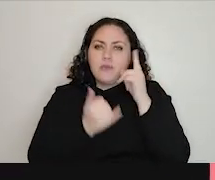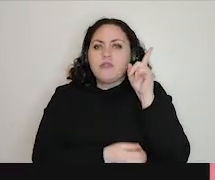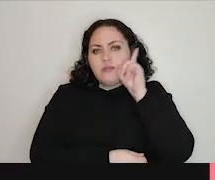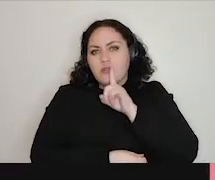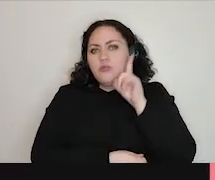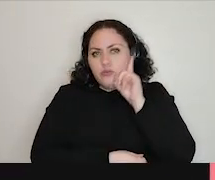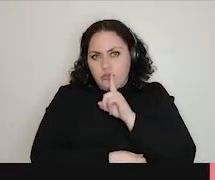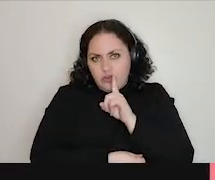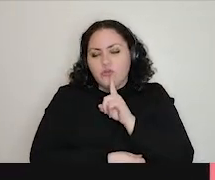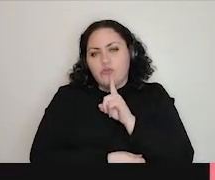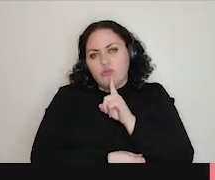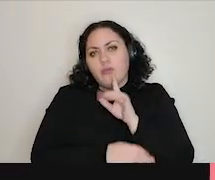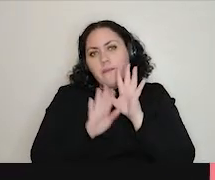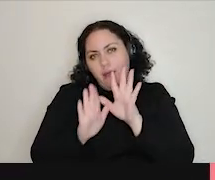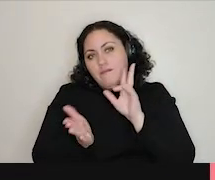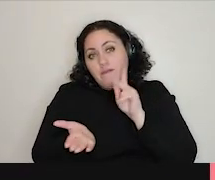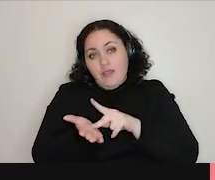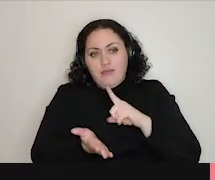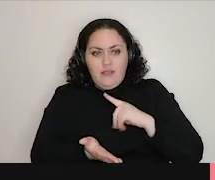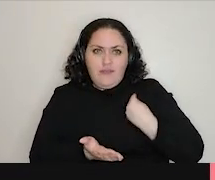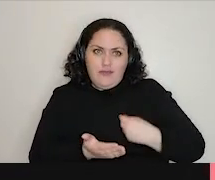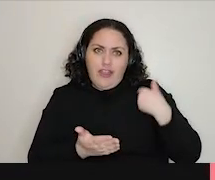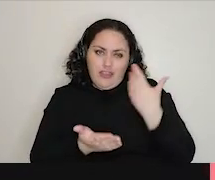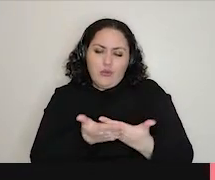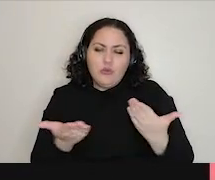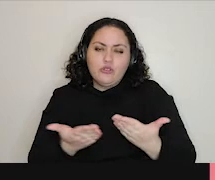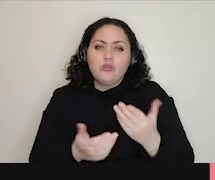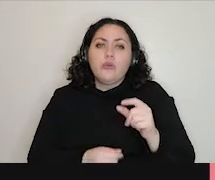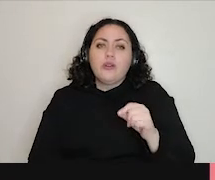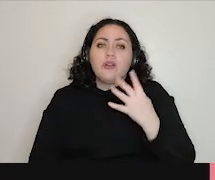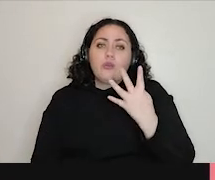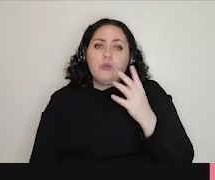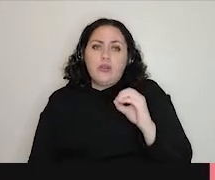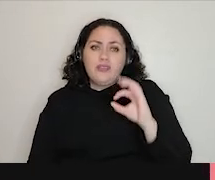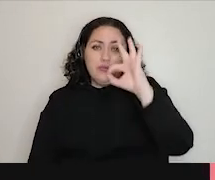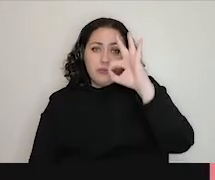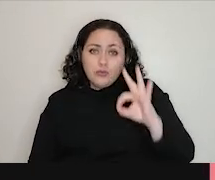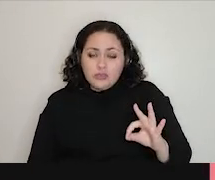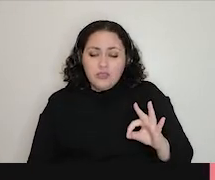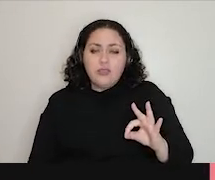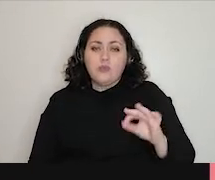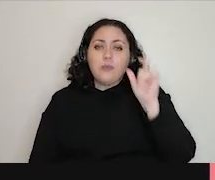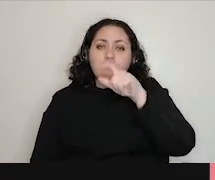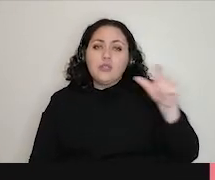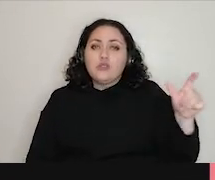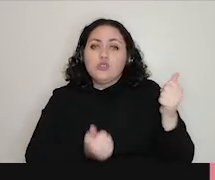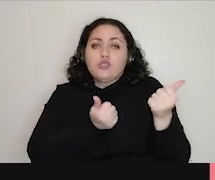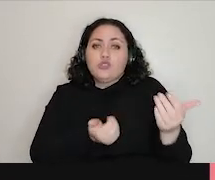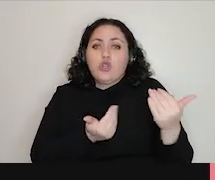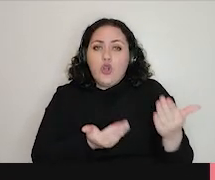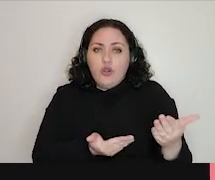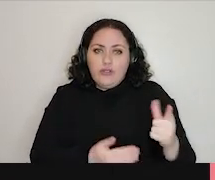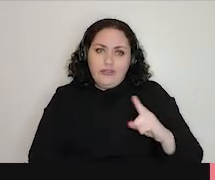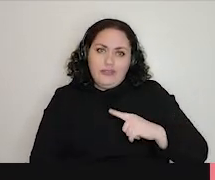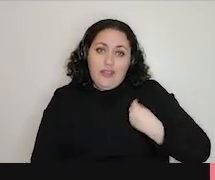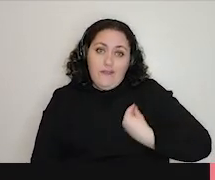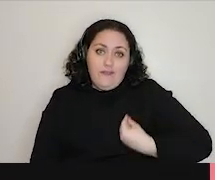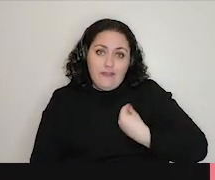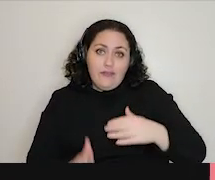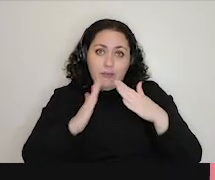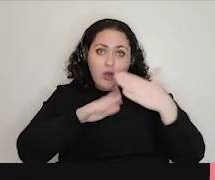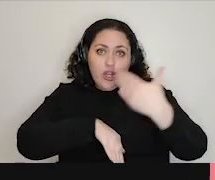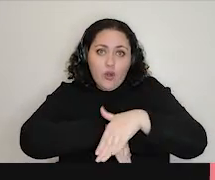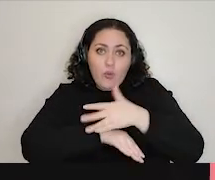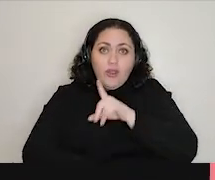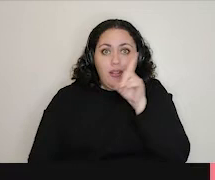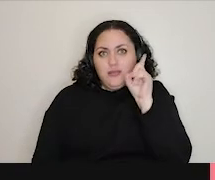mas que é o que a gente tem, que 40% de todos os jovens em situação de rua lá nos Estados Unidos,